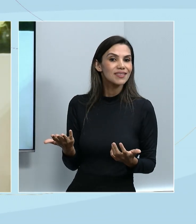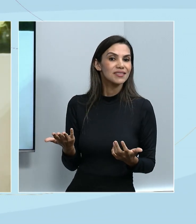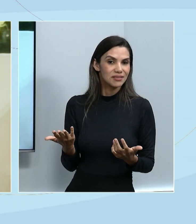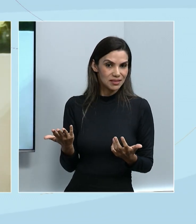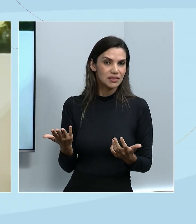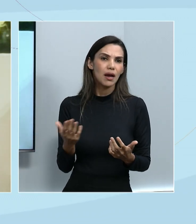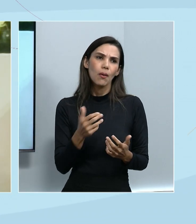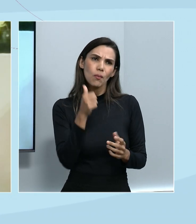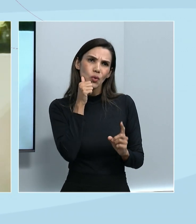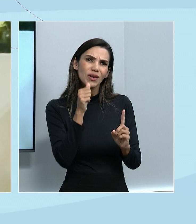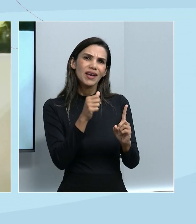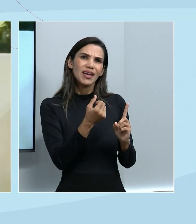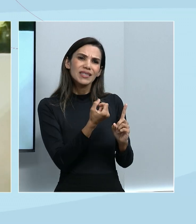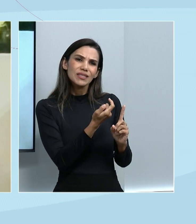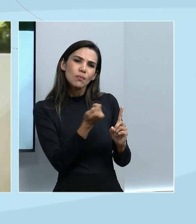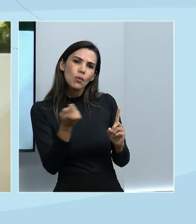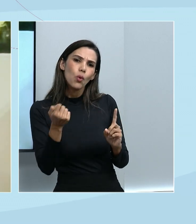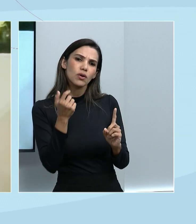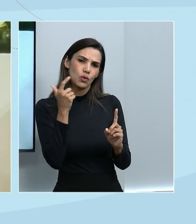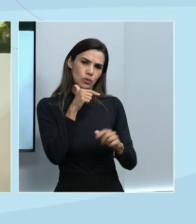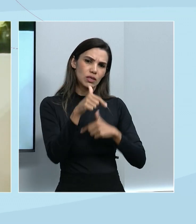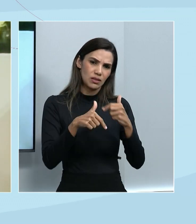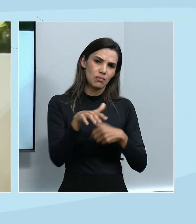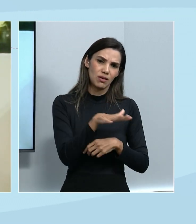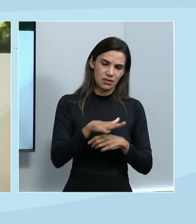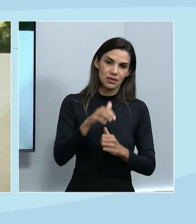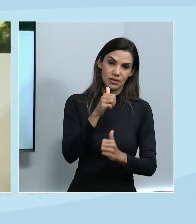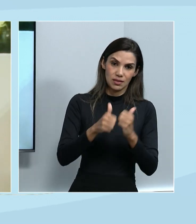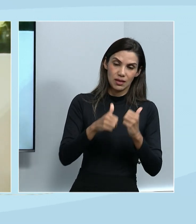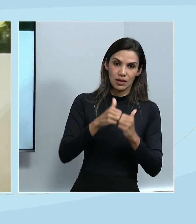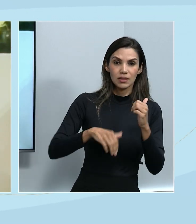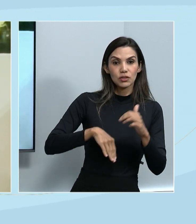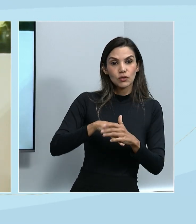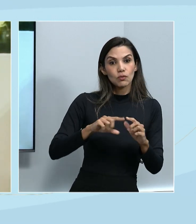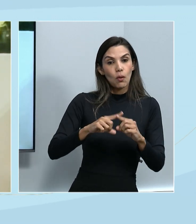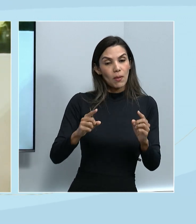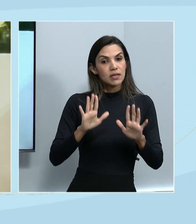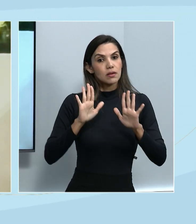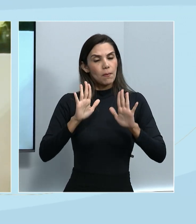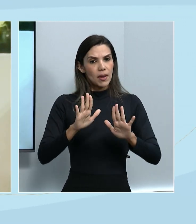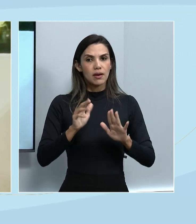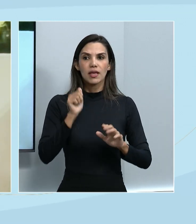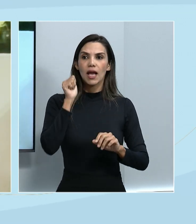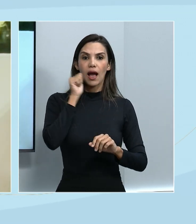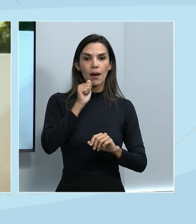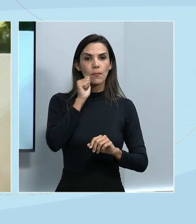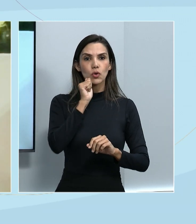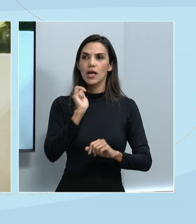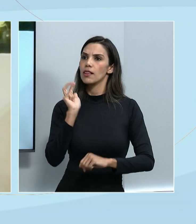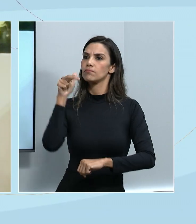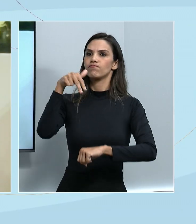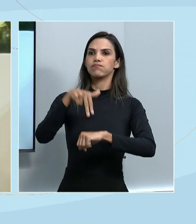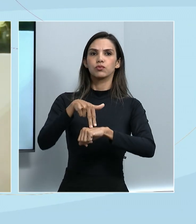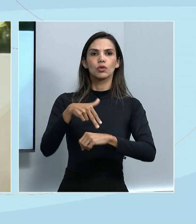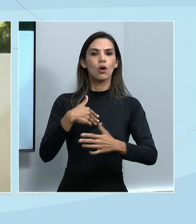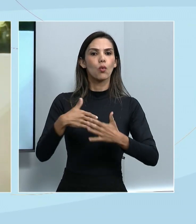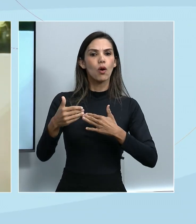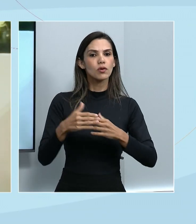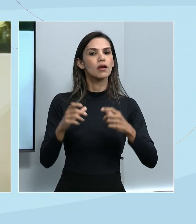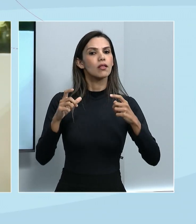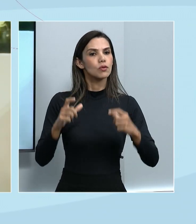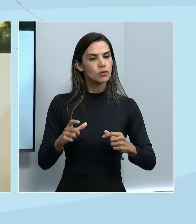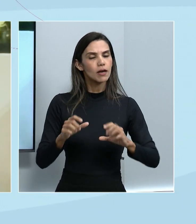delas conseguem, né? E eu gostaria de dizer que o espaço da mulher tem que ser respeitado onde ela quiser participar,